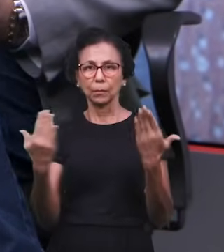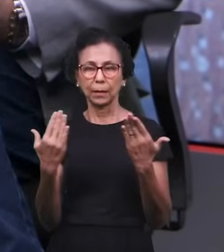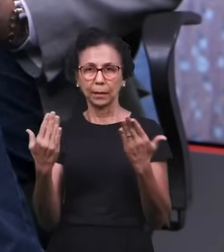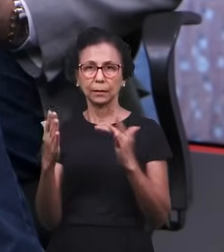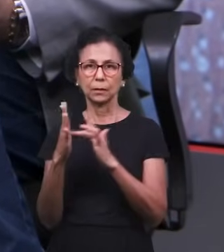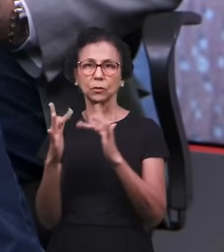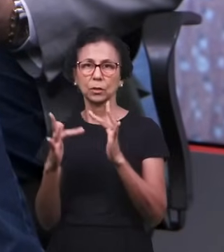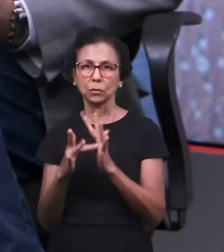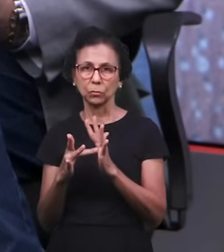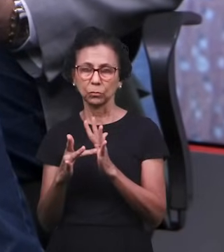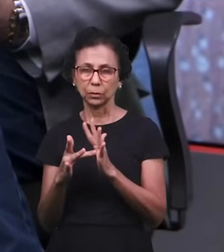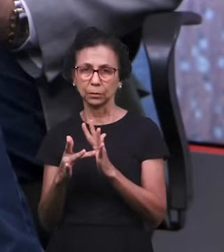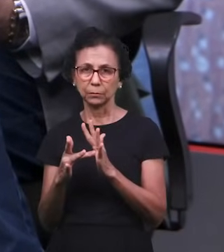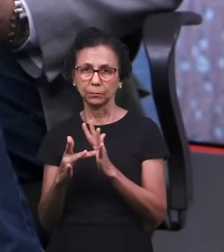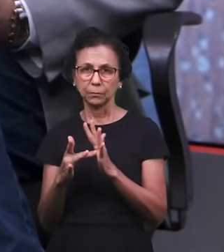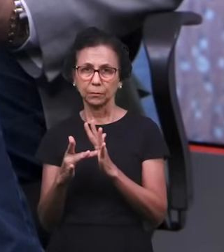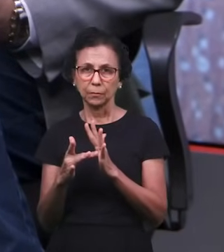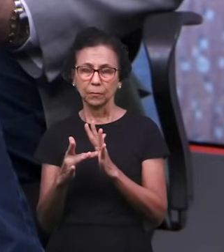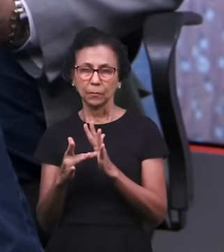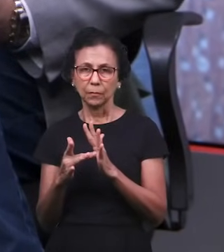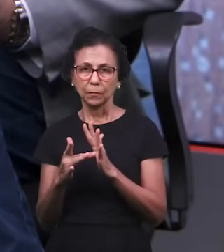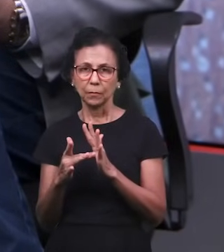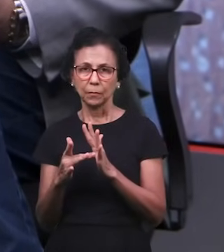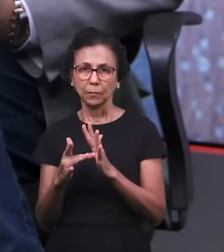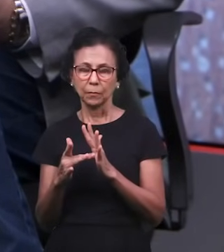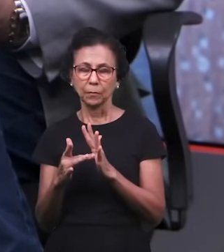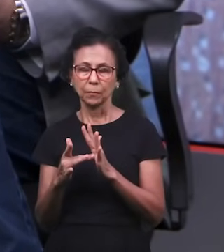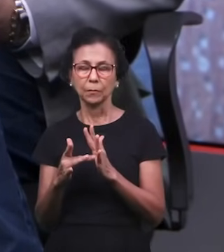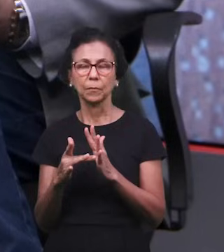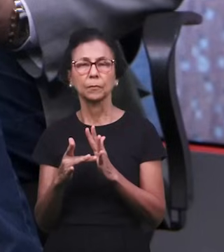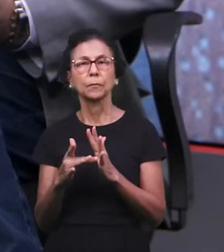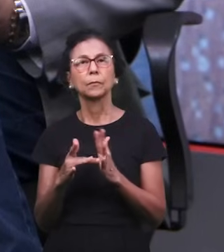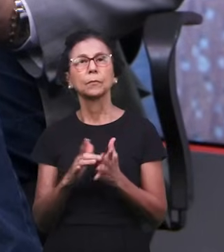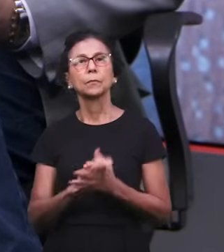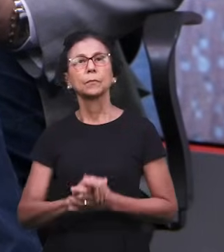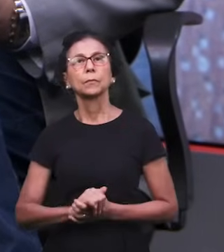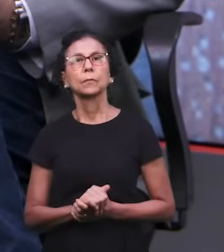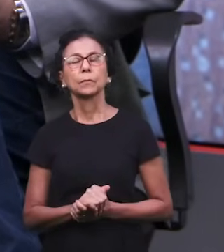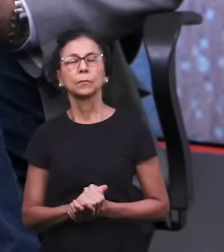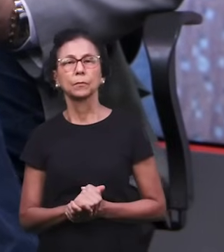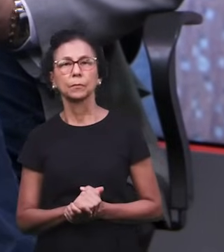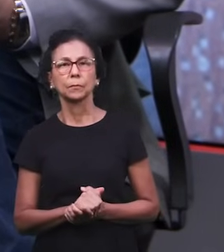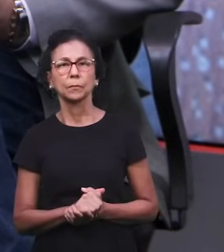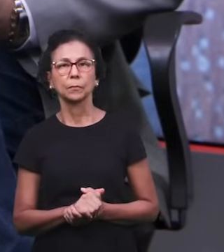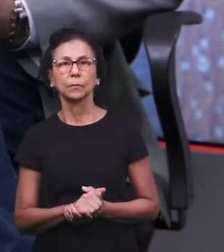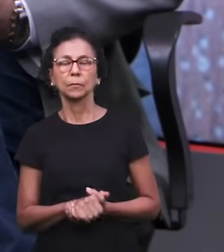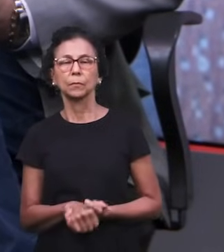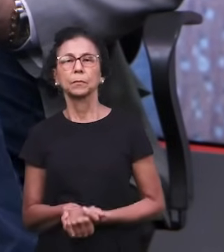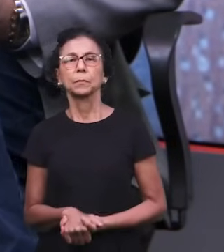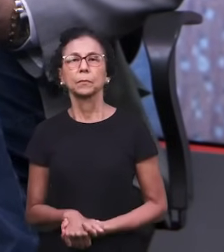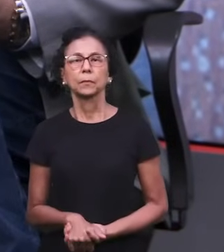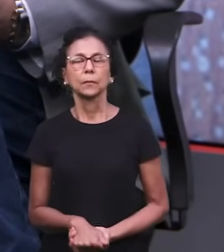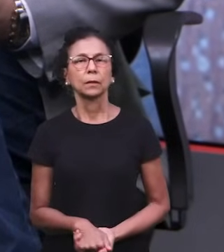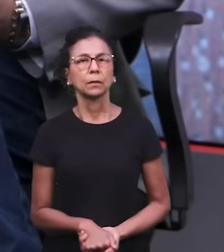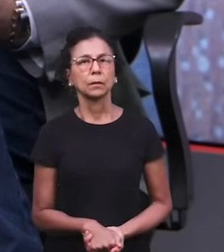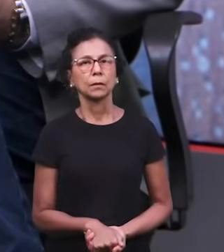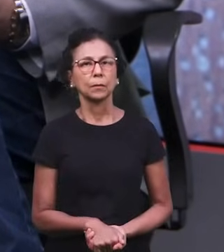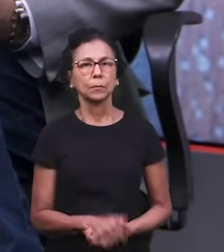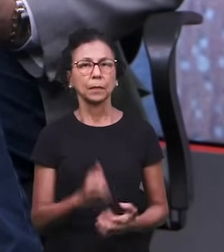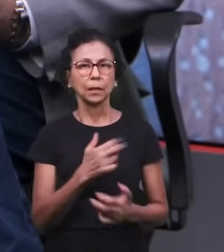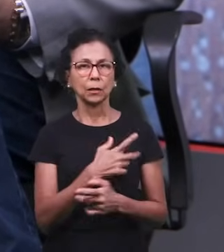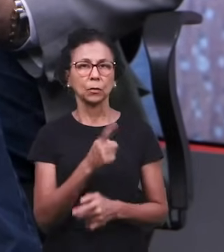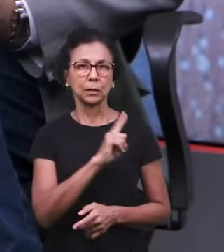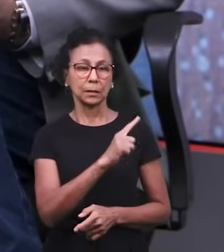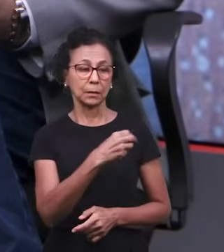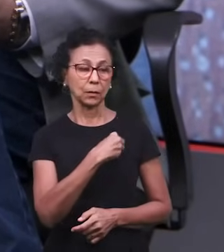do Gênesis, aí você pega, né, na caminhada de Israel, o lenho